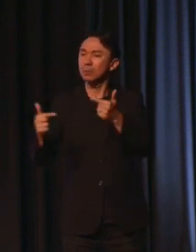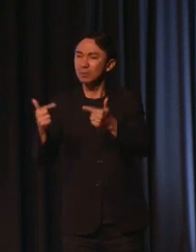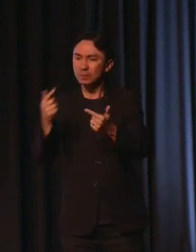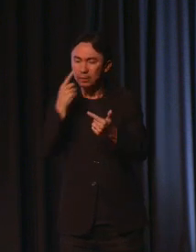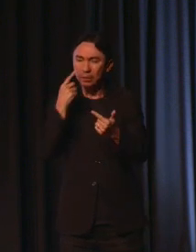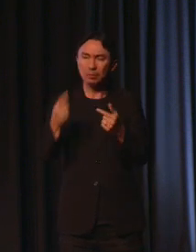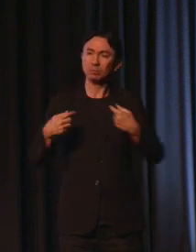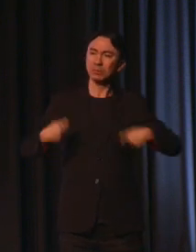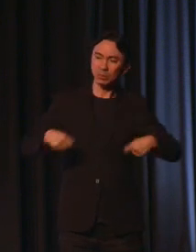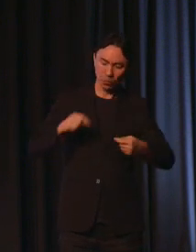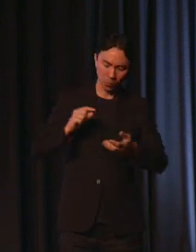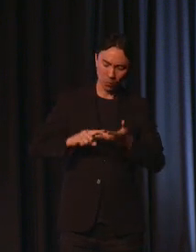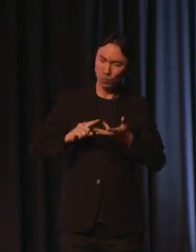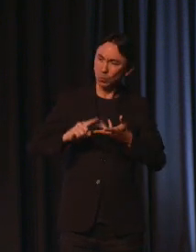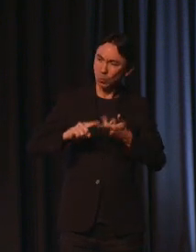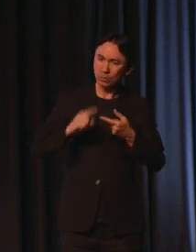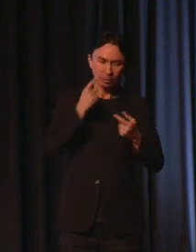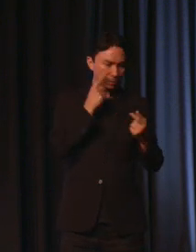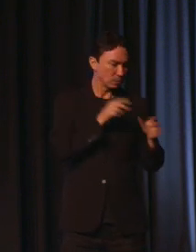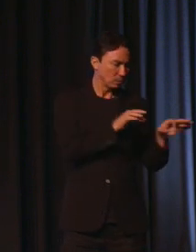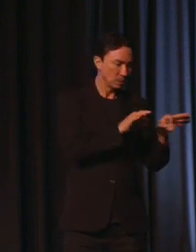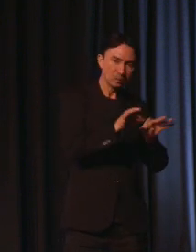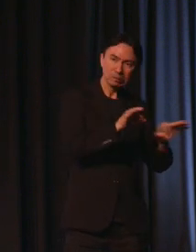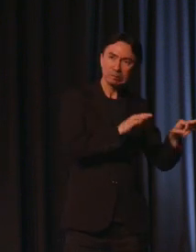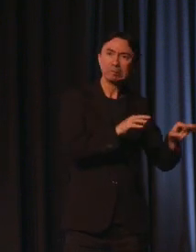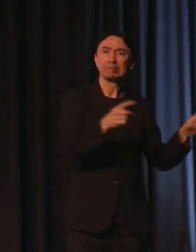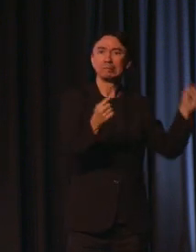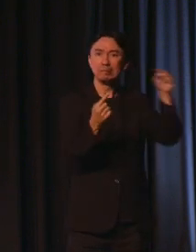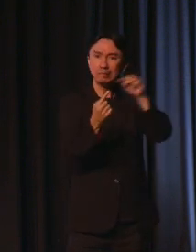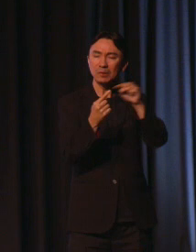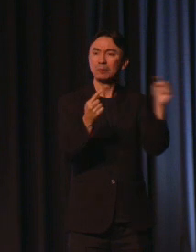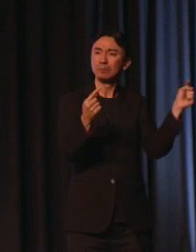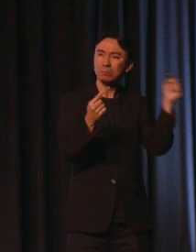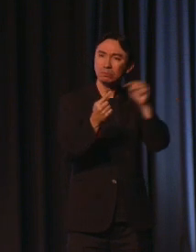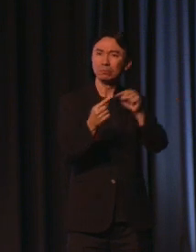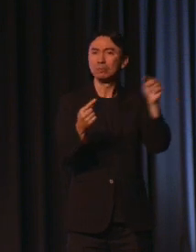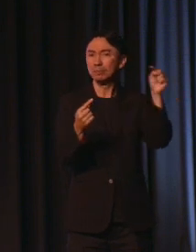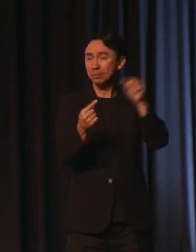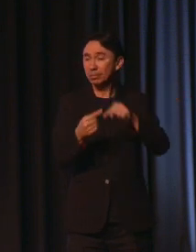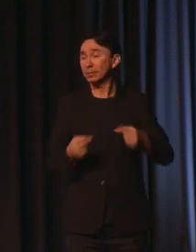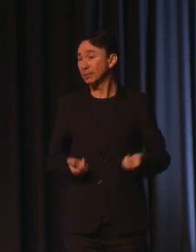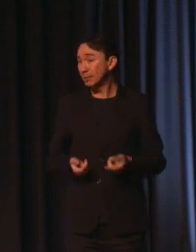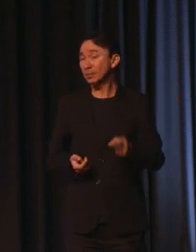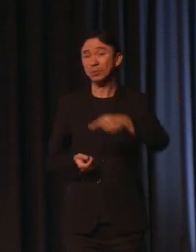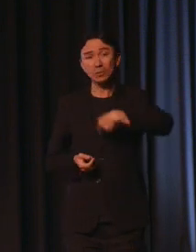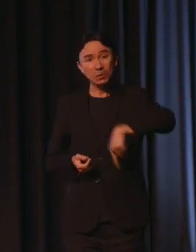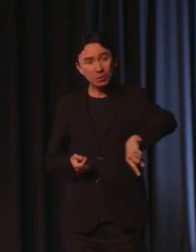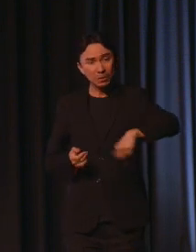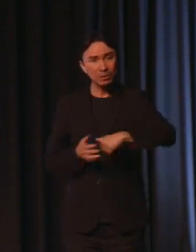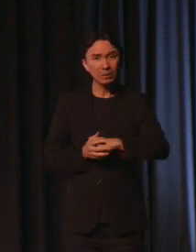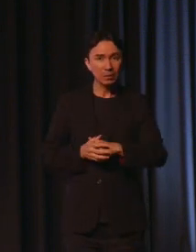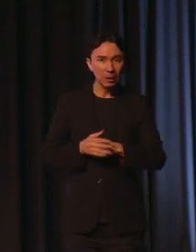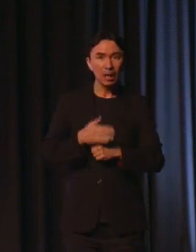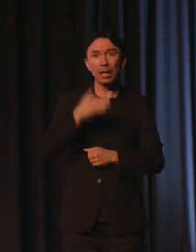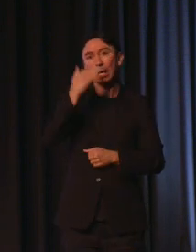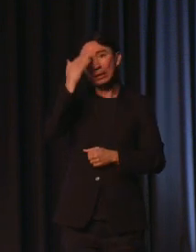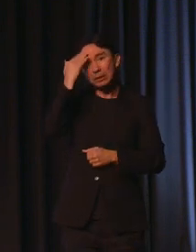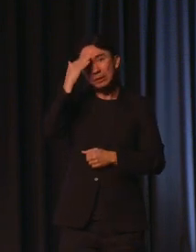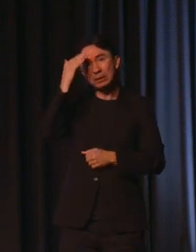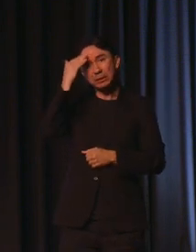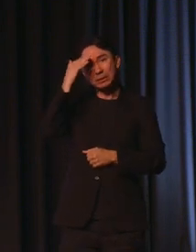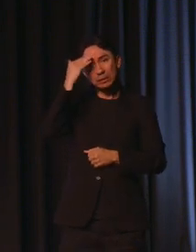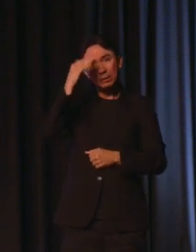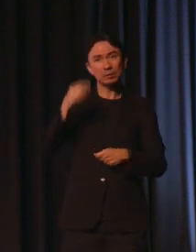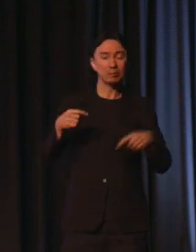aquisições dos medicamentos, né? Então, a gente pôde, assim, visualizar melhor o que a gente